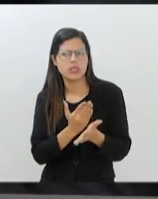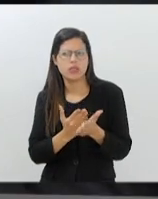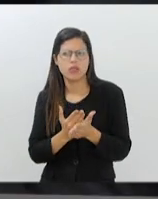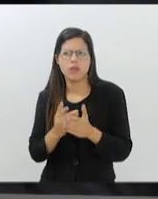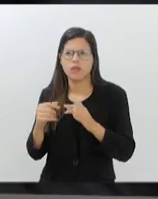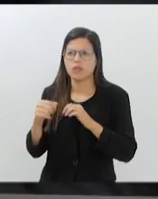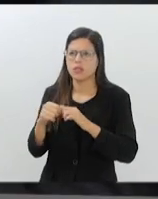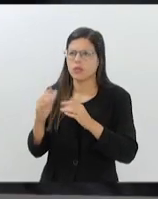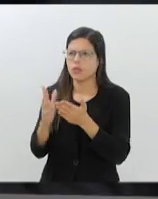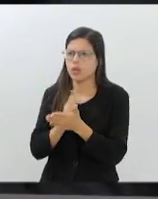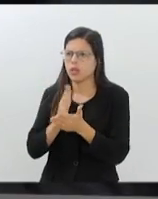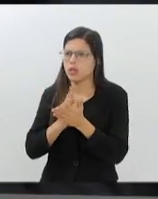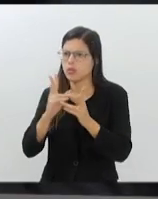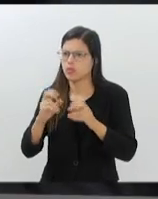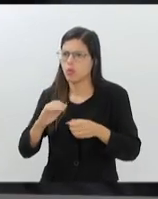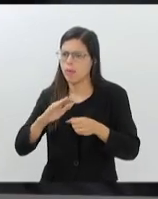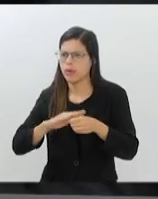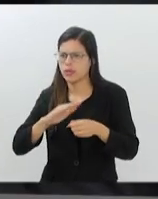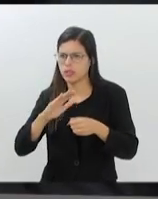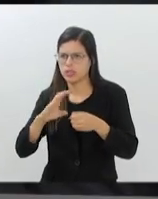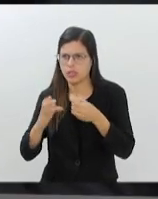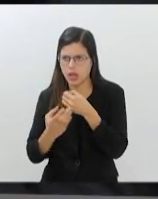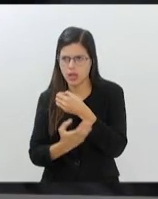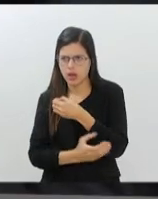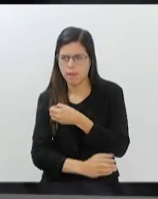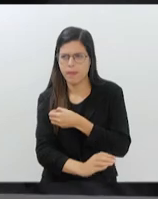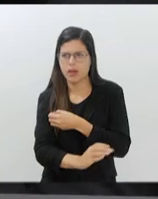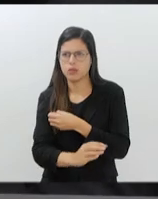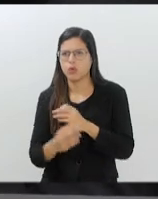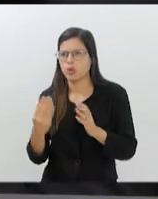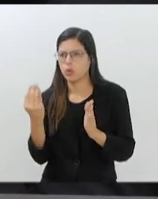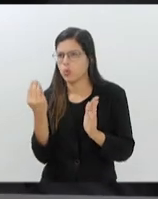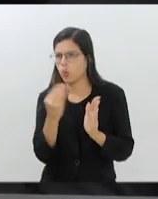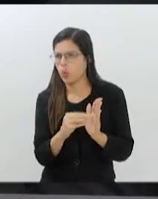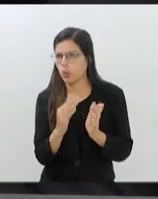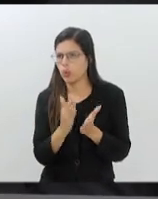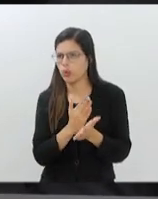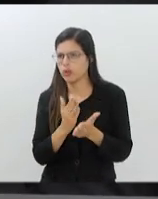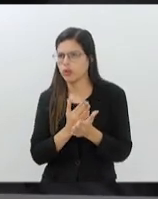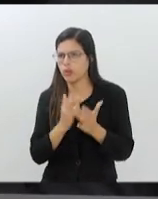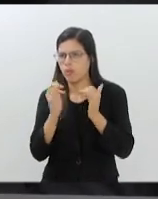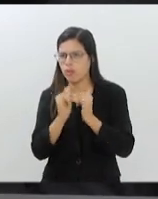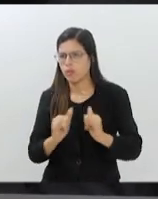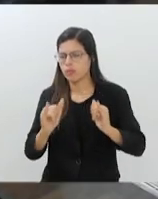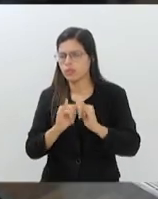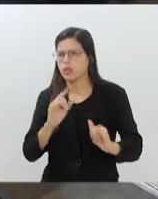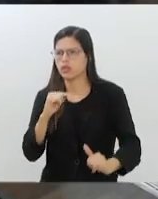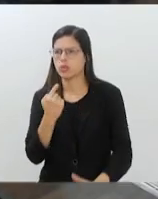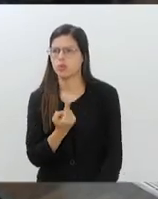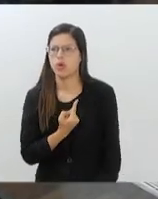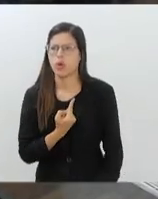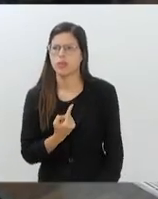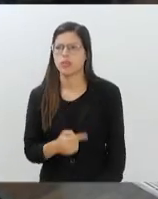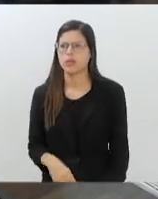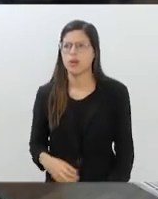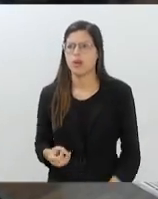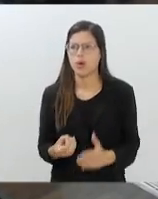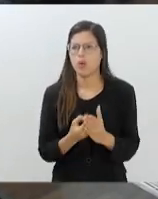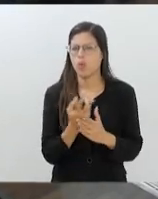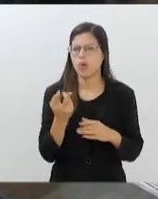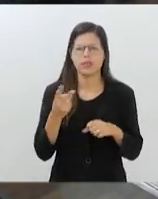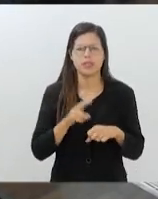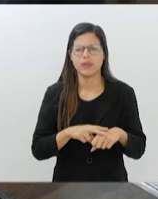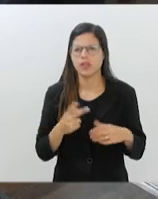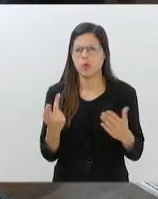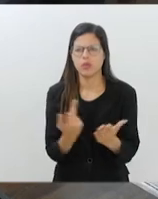caderno de saneamento e incluiu no caderno uma publicidade nossa quantas vezes isso aconteceu foi só no